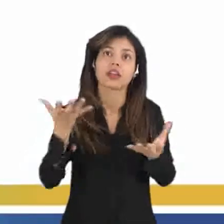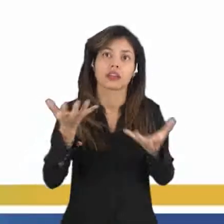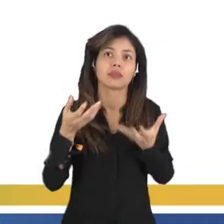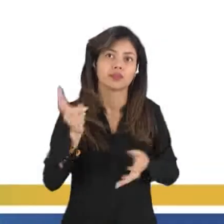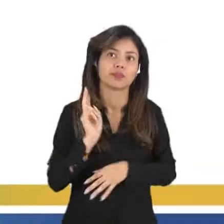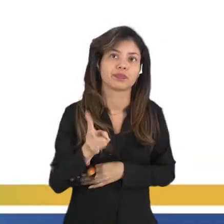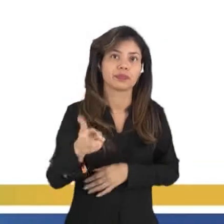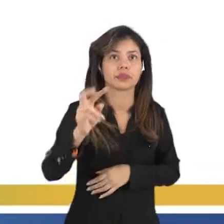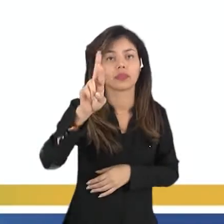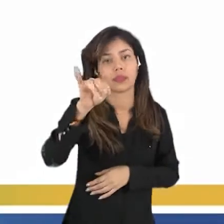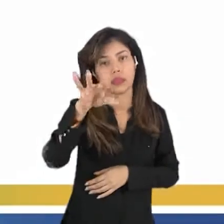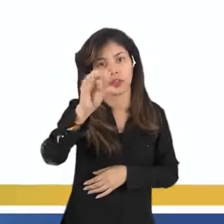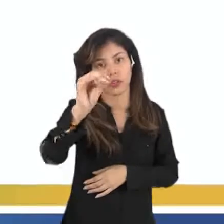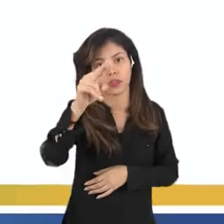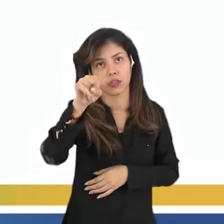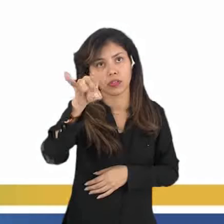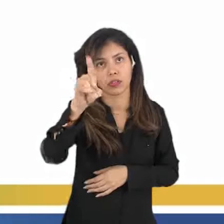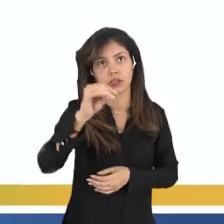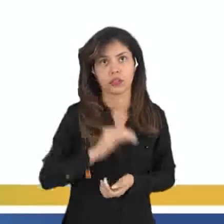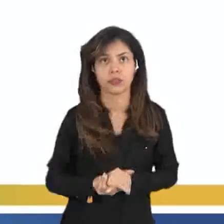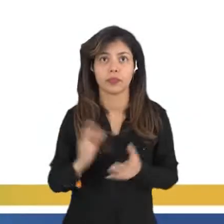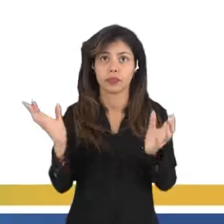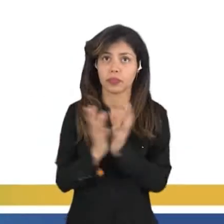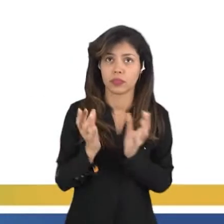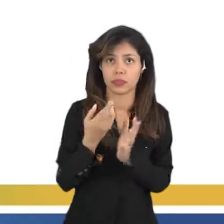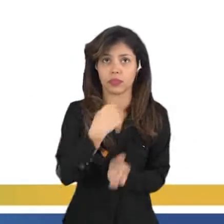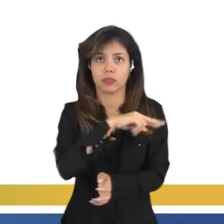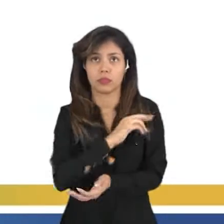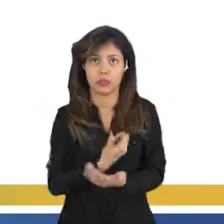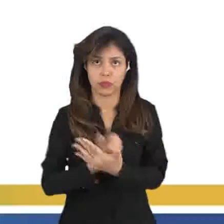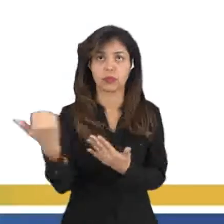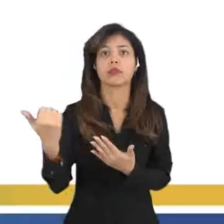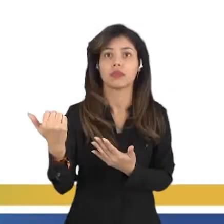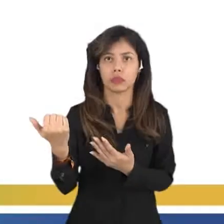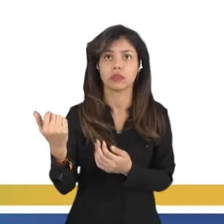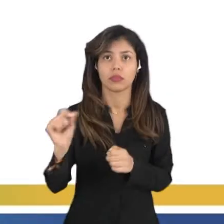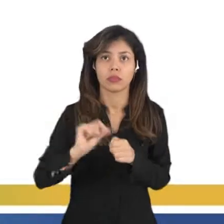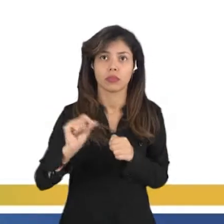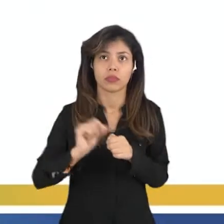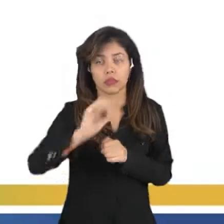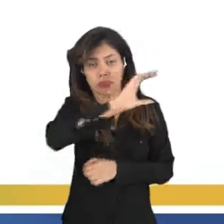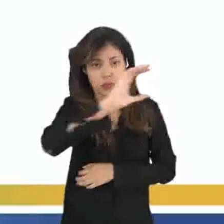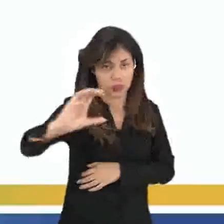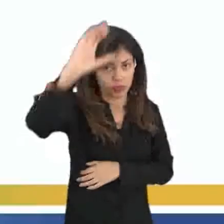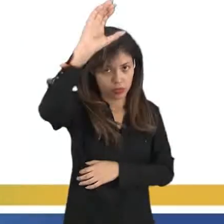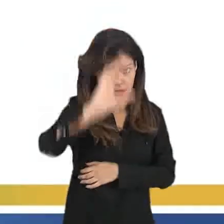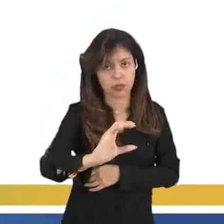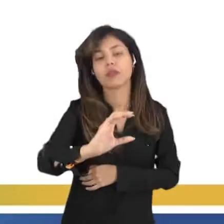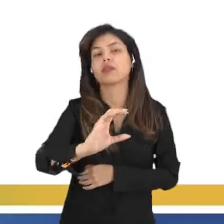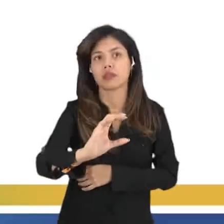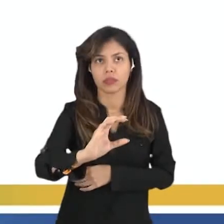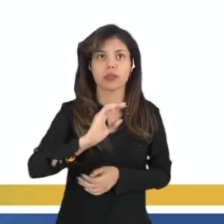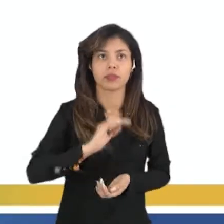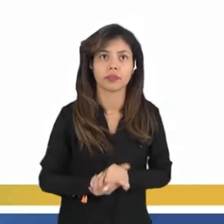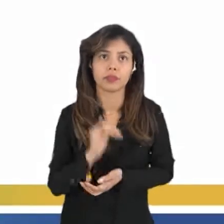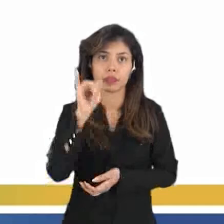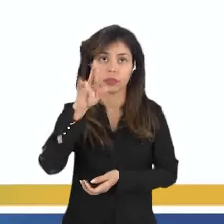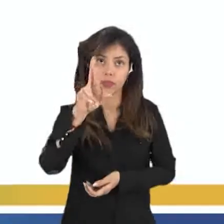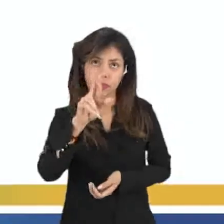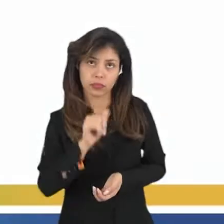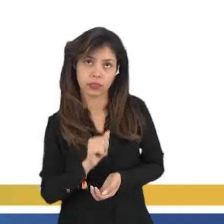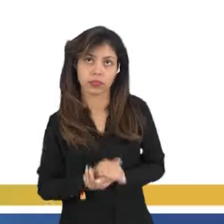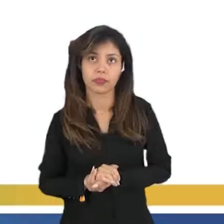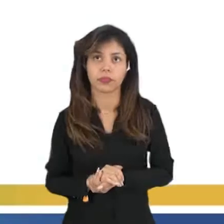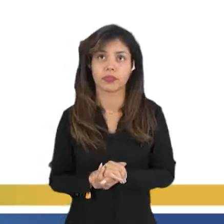querem continuar dependentes ao Reino Unido. O grupo responsável pelas ações é formado pela parte católica que criou o